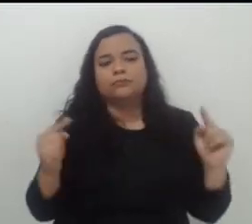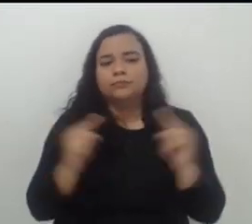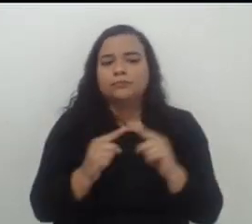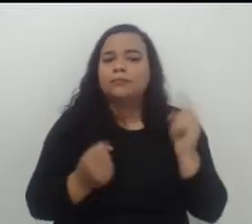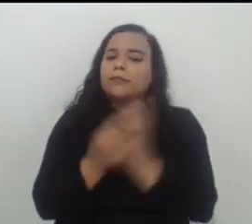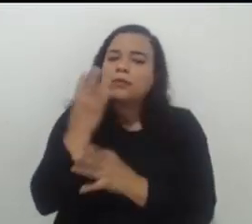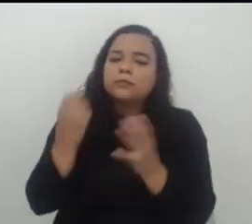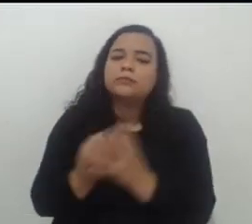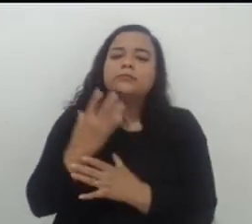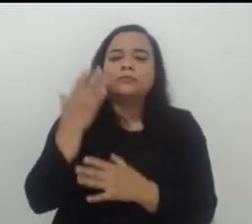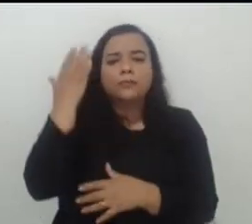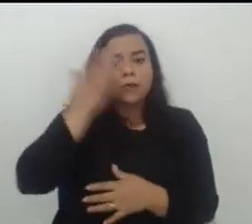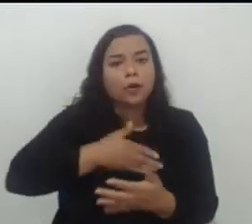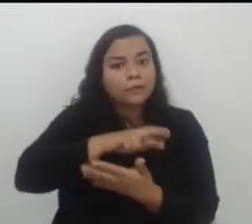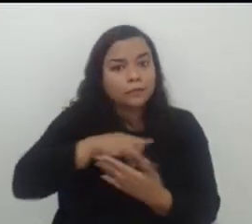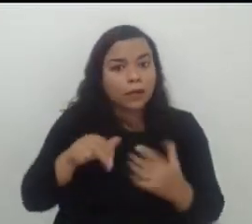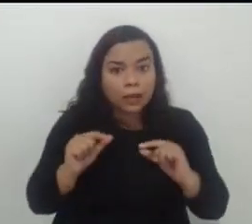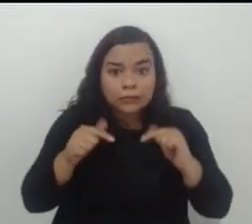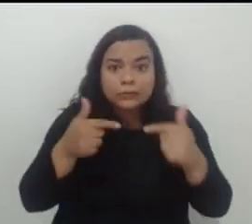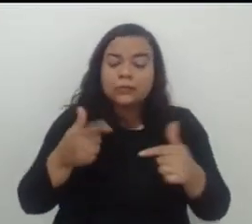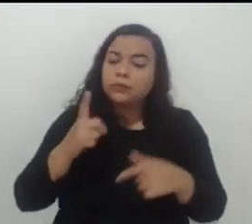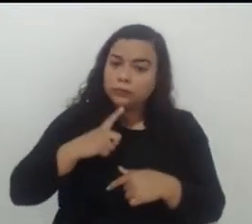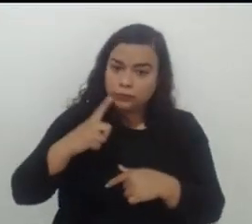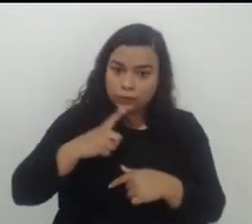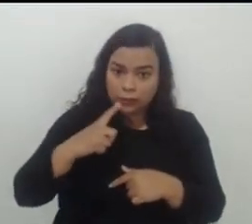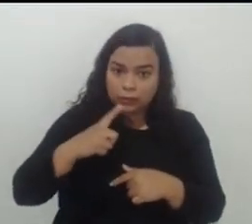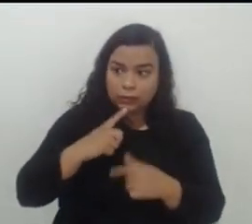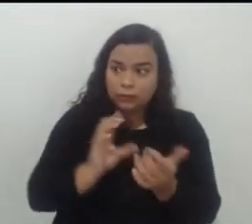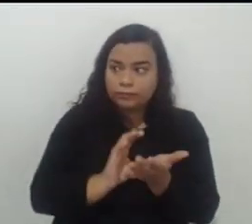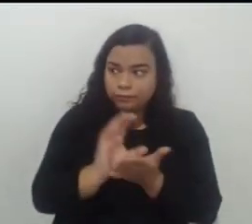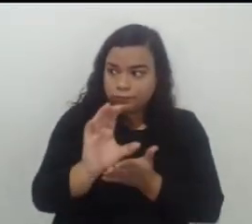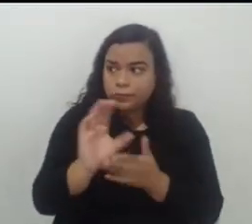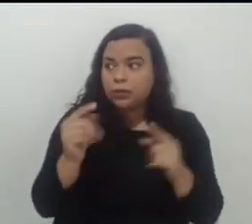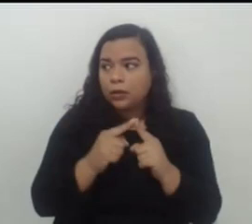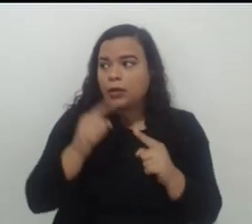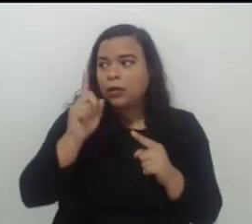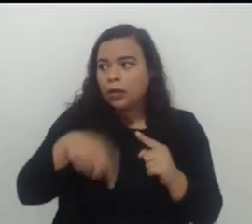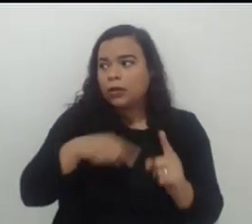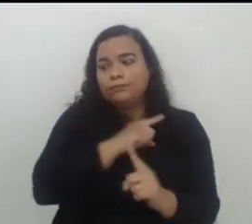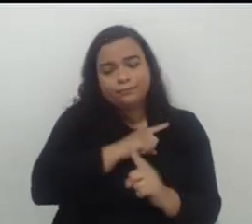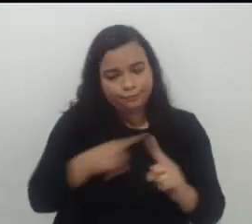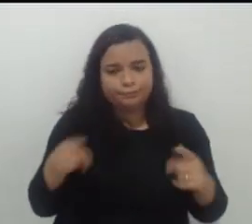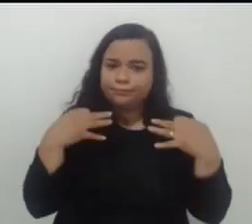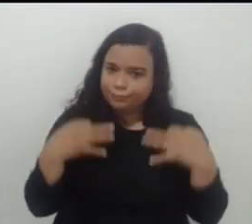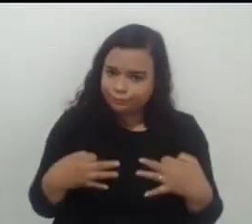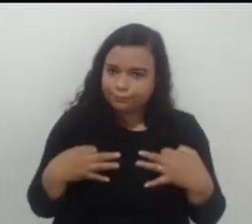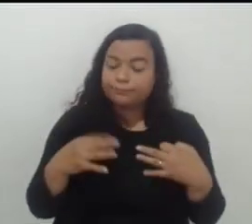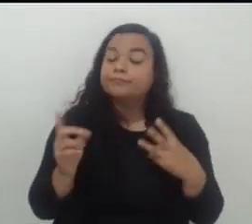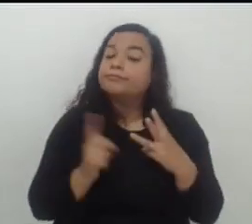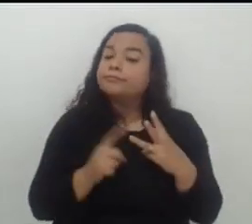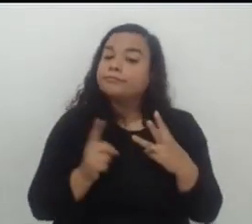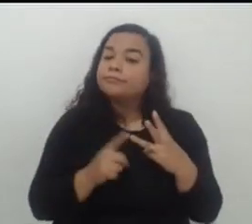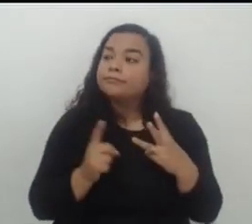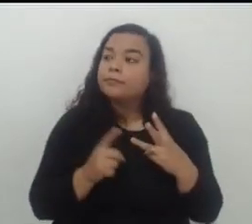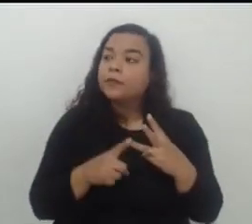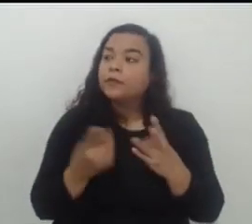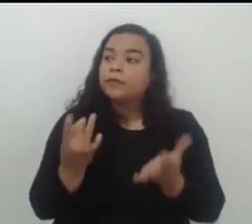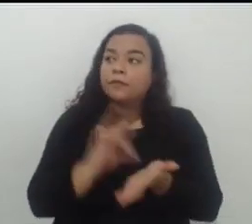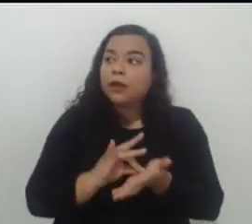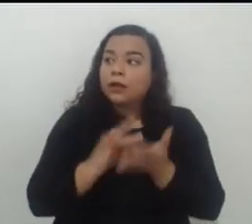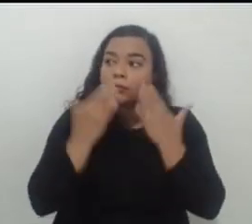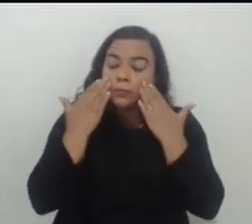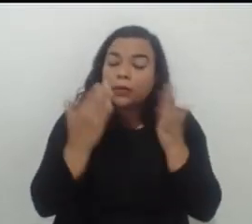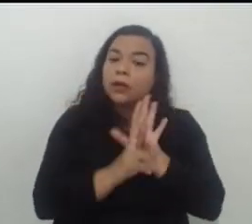de prova na própria ação rescisória, nesse caso, é proibida. 3. O fato não pode representar